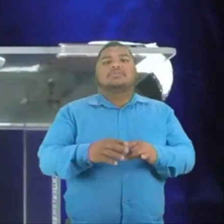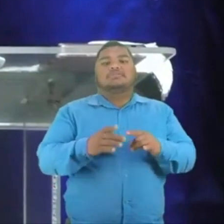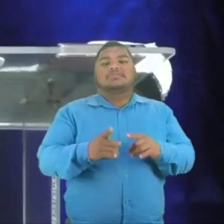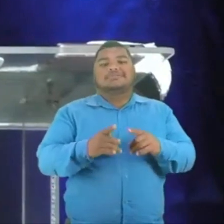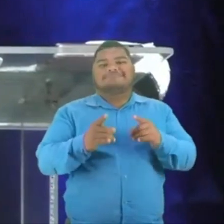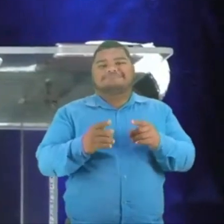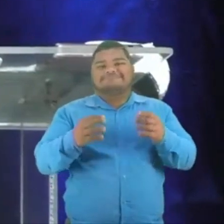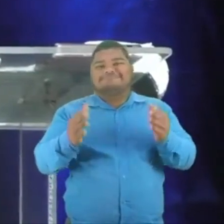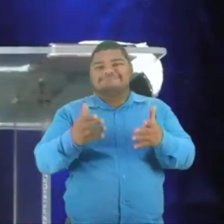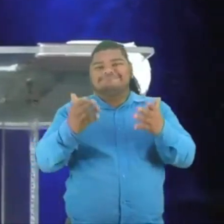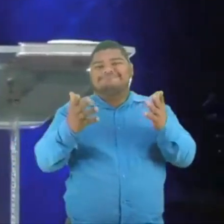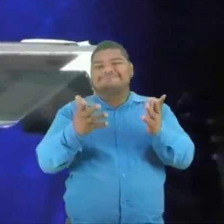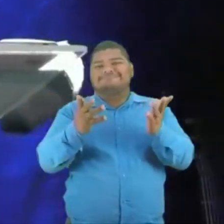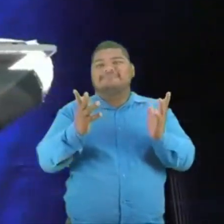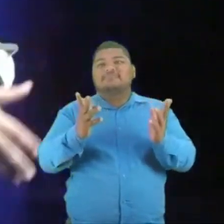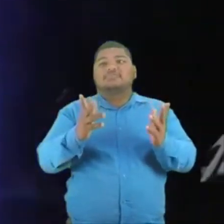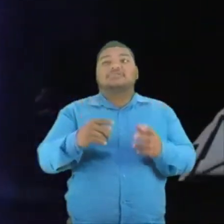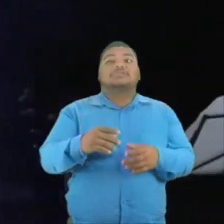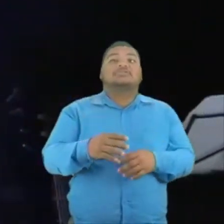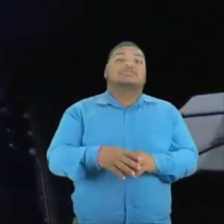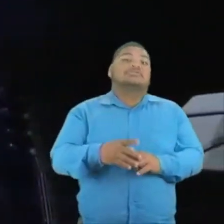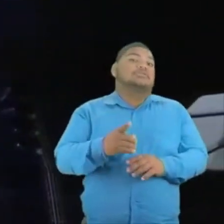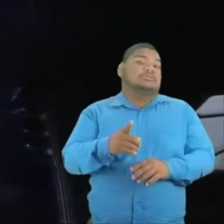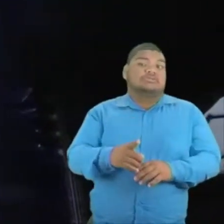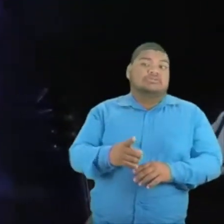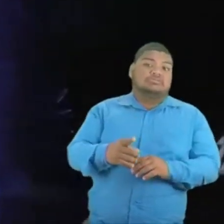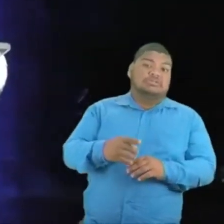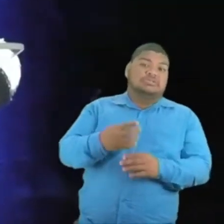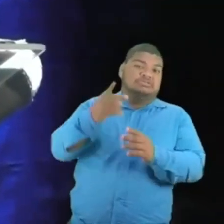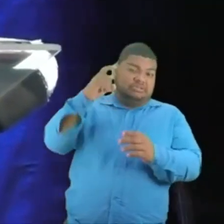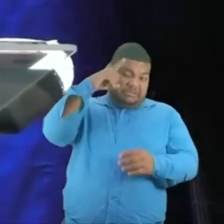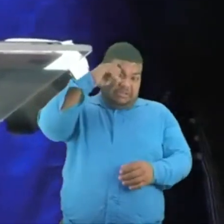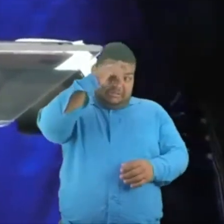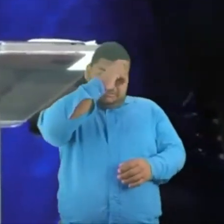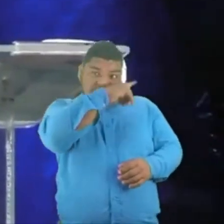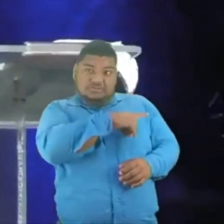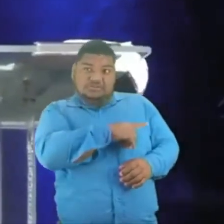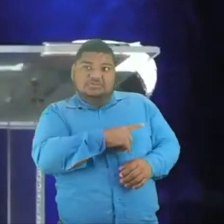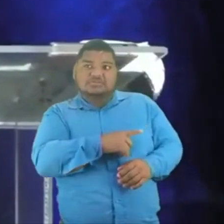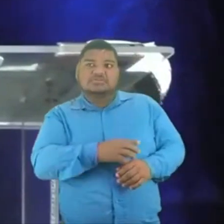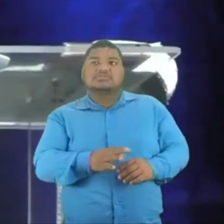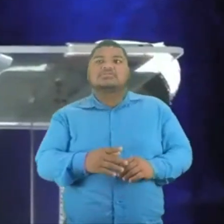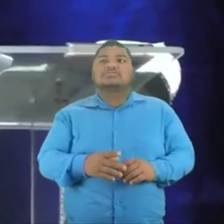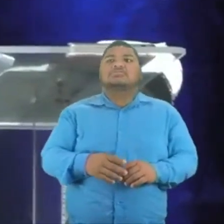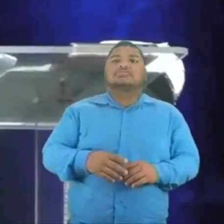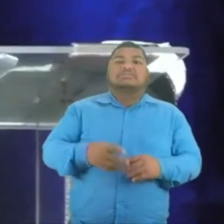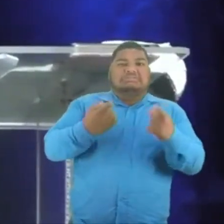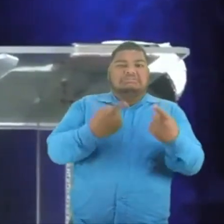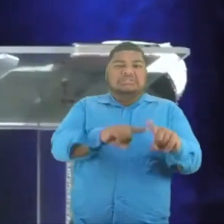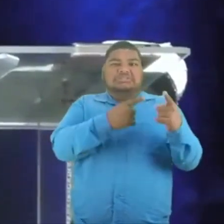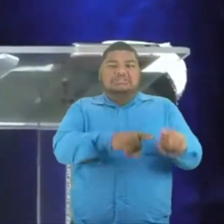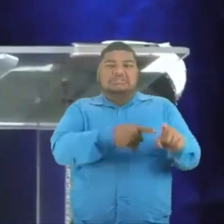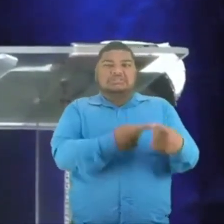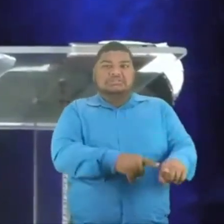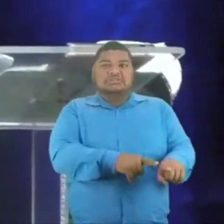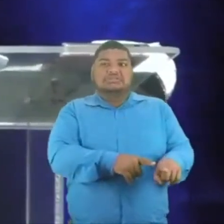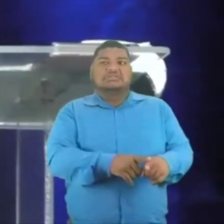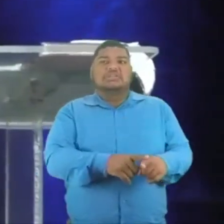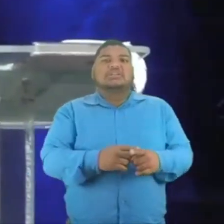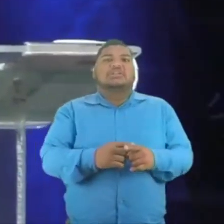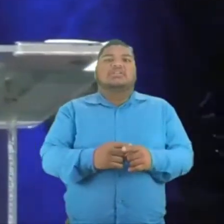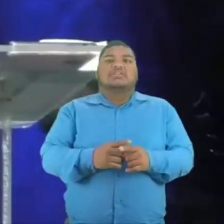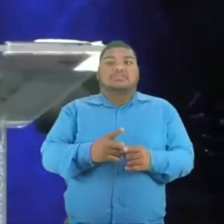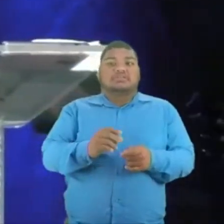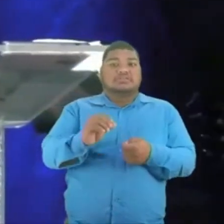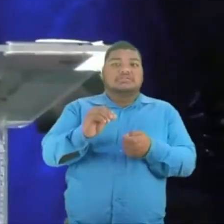esse negócio de que se você está passando por dificuldade, você está sendo perseguido, na verdade é sinal de